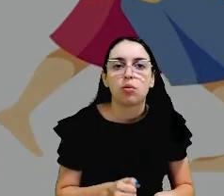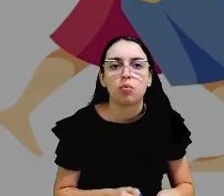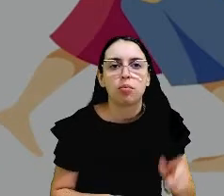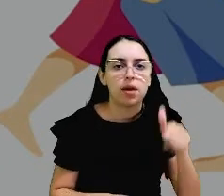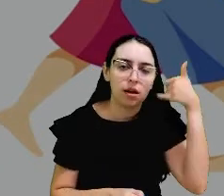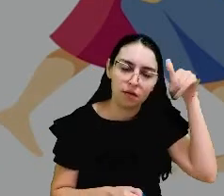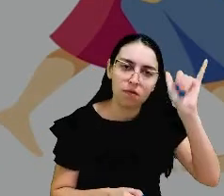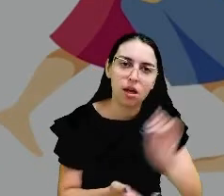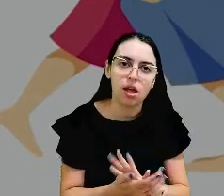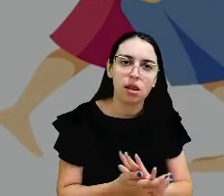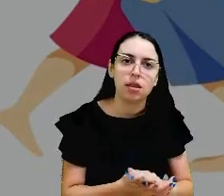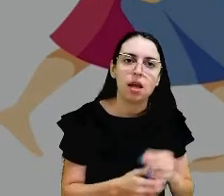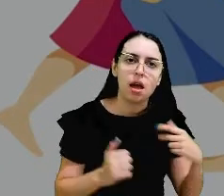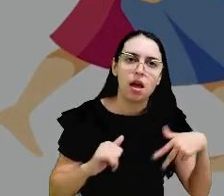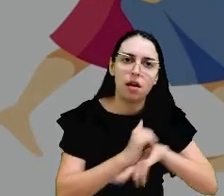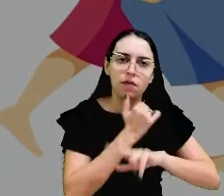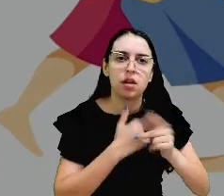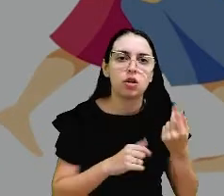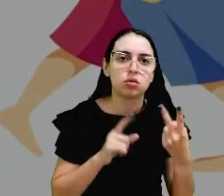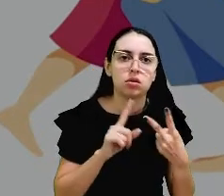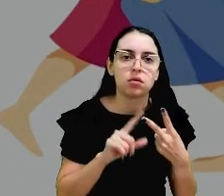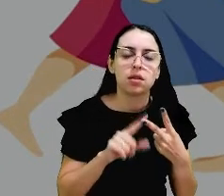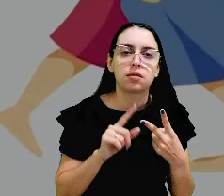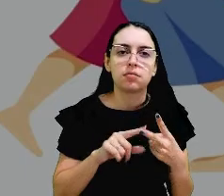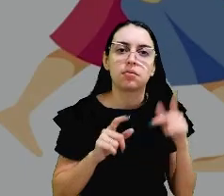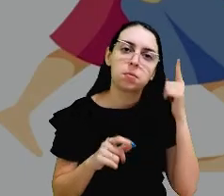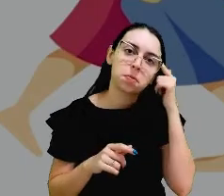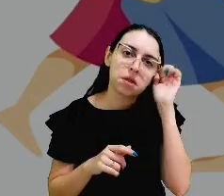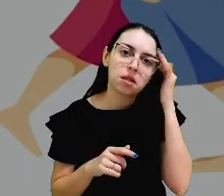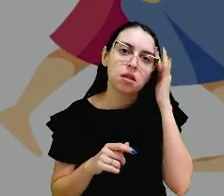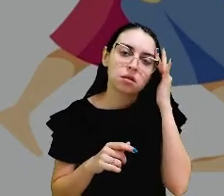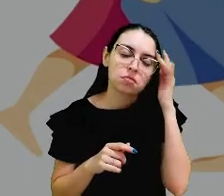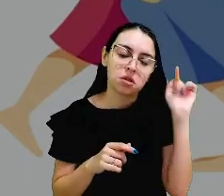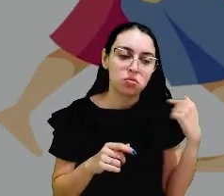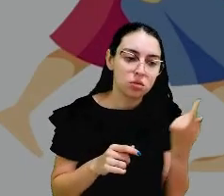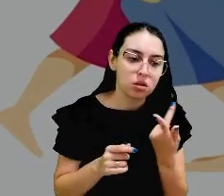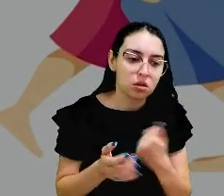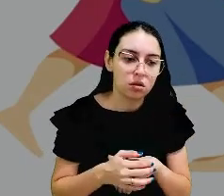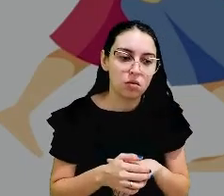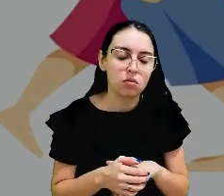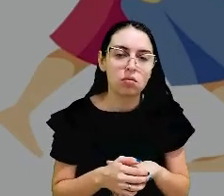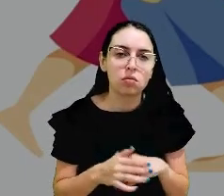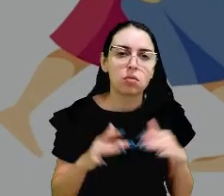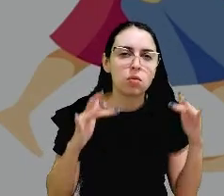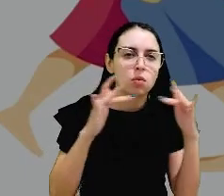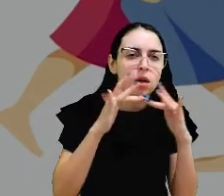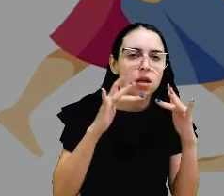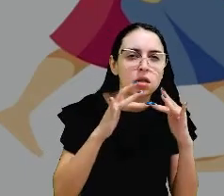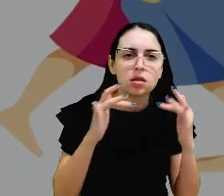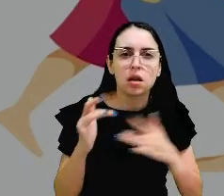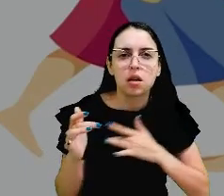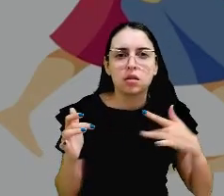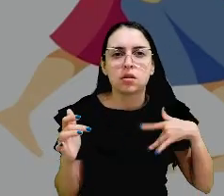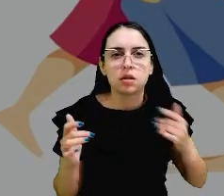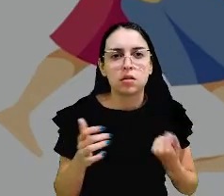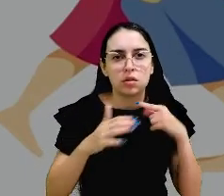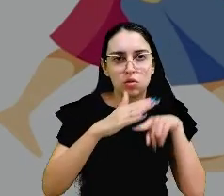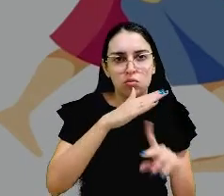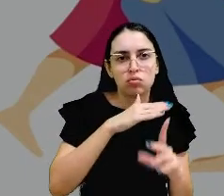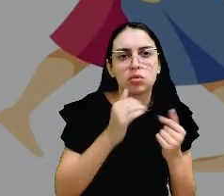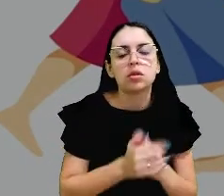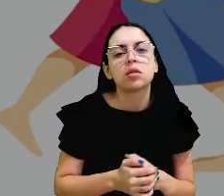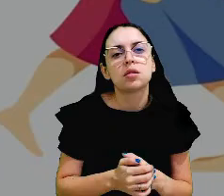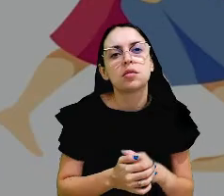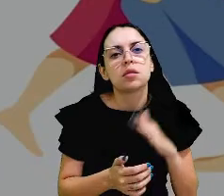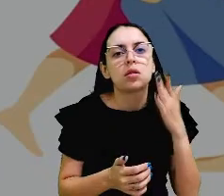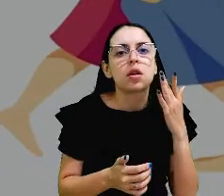A segunda questão que eu gostaria de deixar para reflexão aqui é que o acesso à saúde ele deve ser baseado